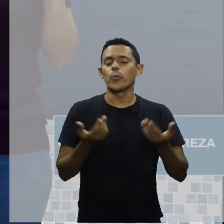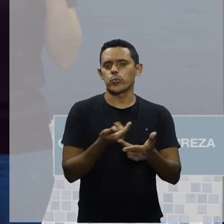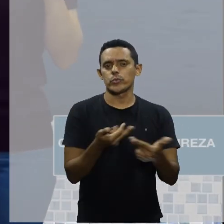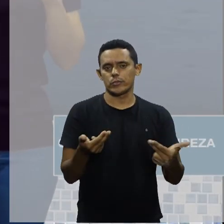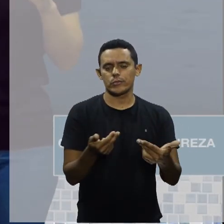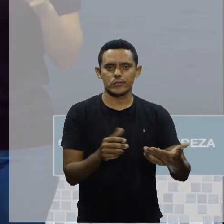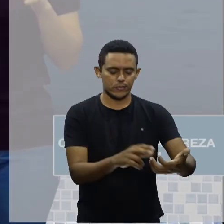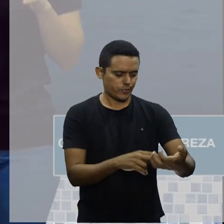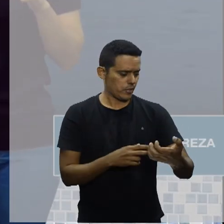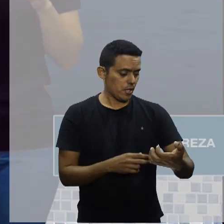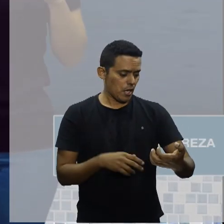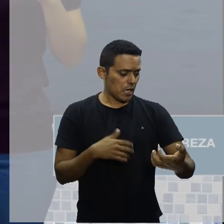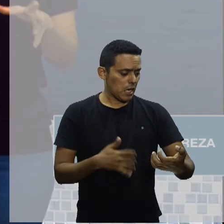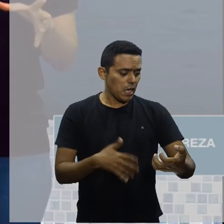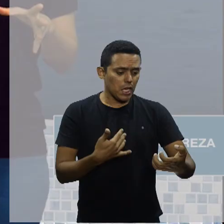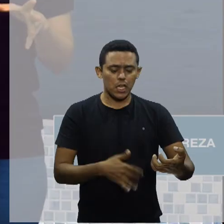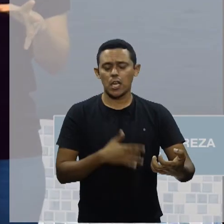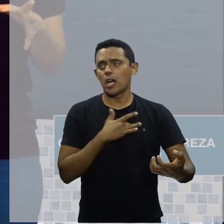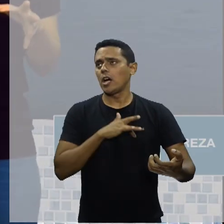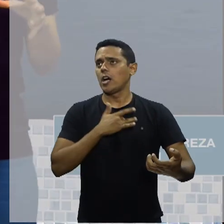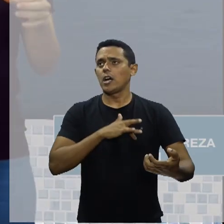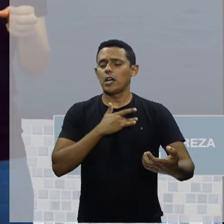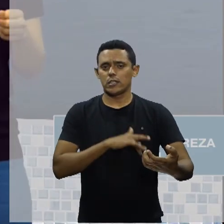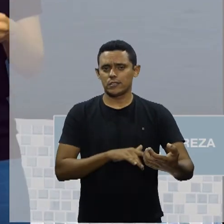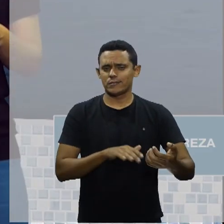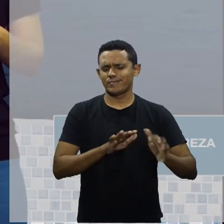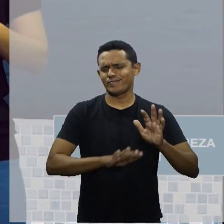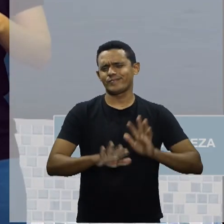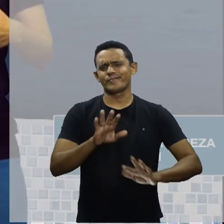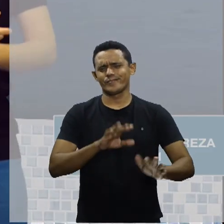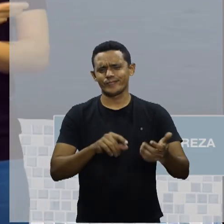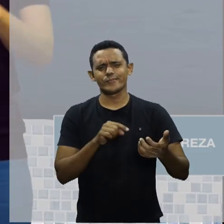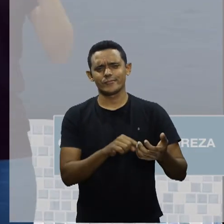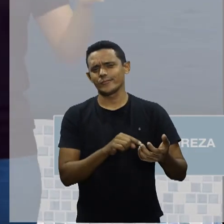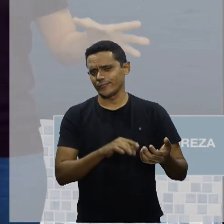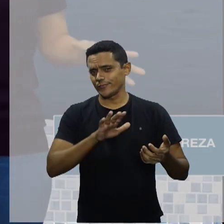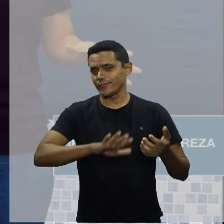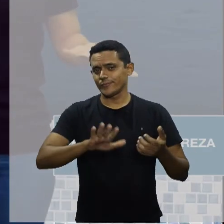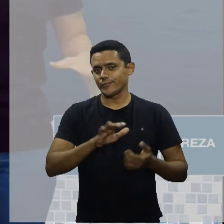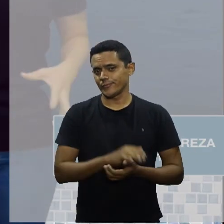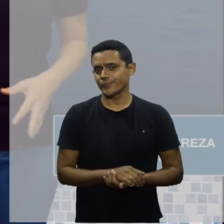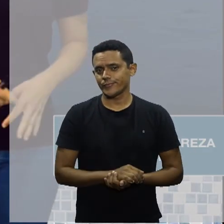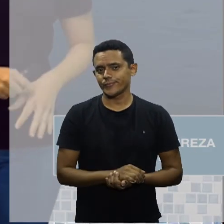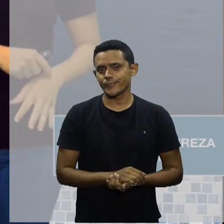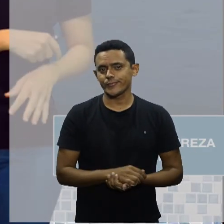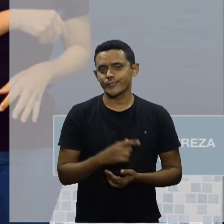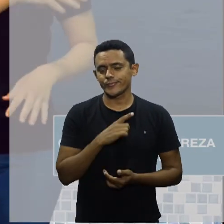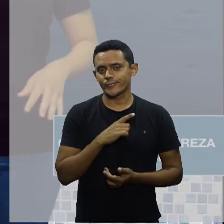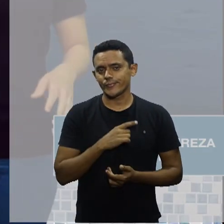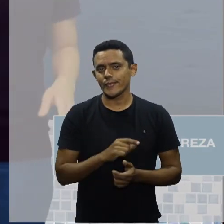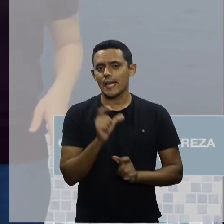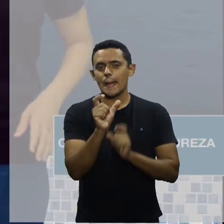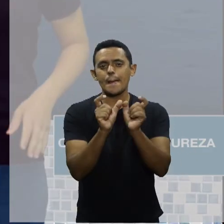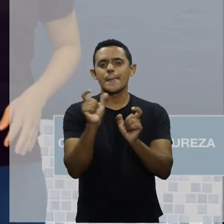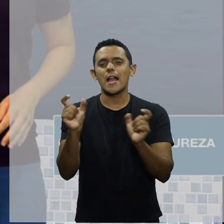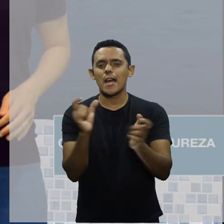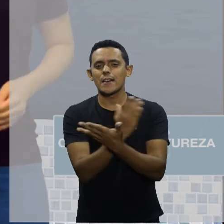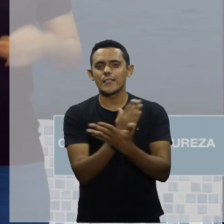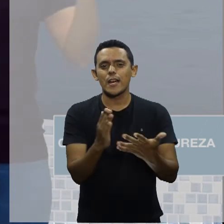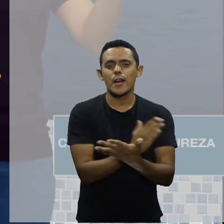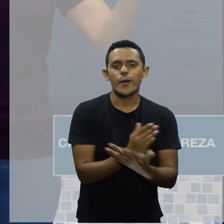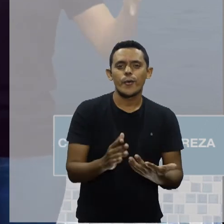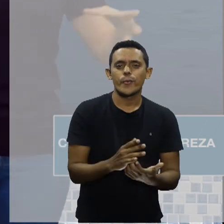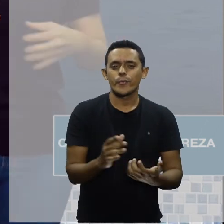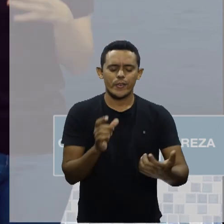um pouco o raciocínio e já passa logo então tem muitas notícias olha que horror é abominável